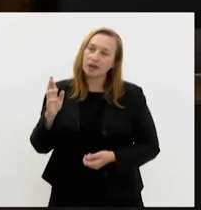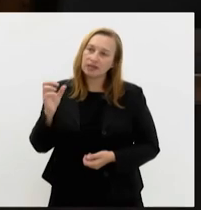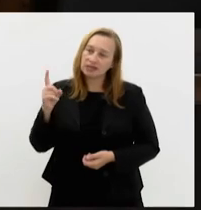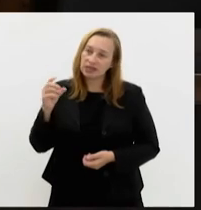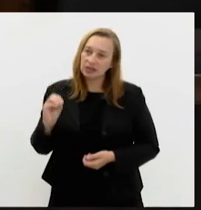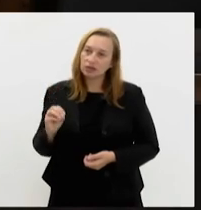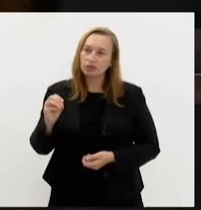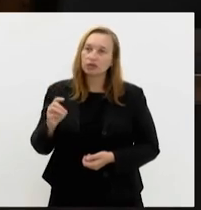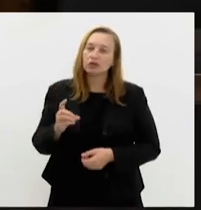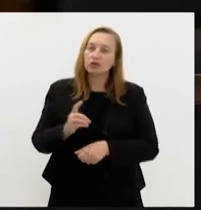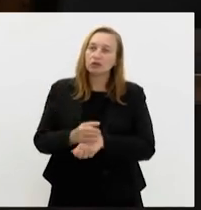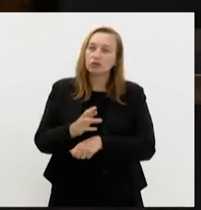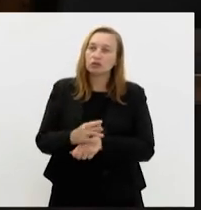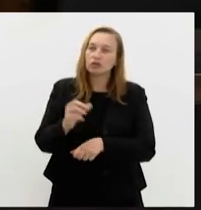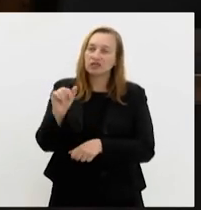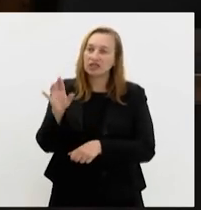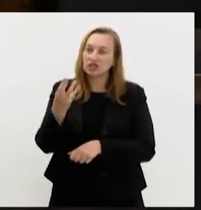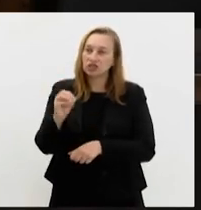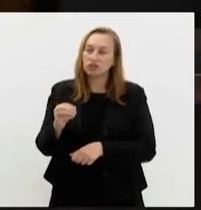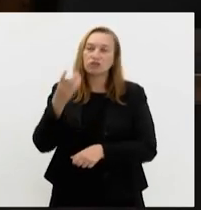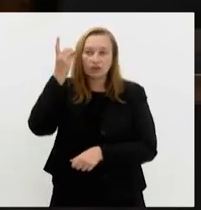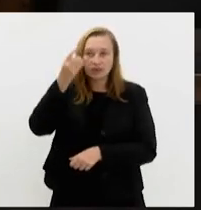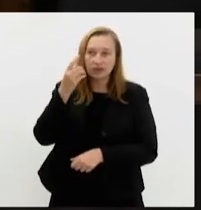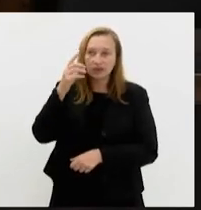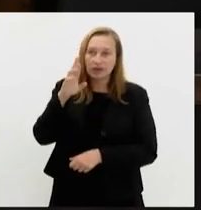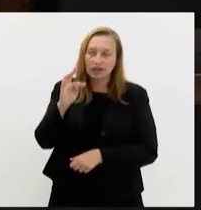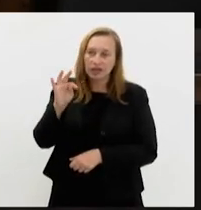Dr. Serginho, deputado Renato Miranda,